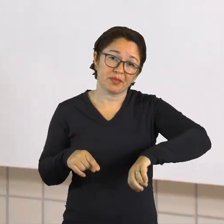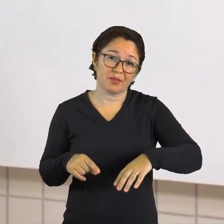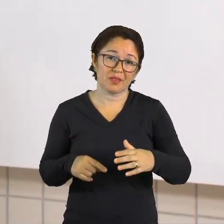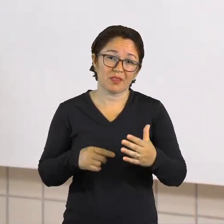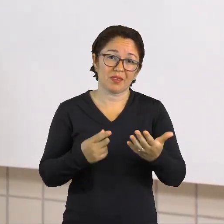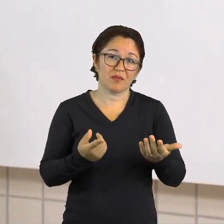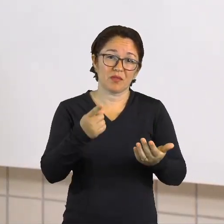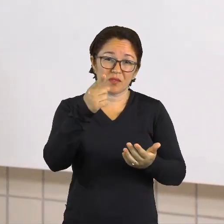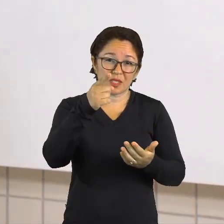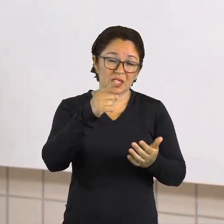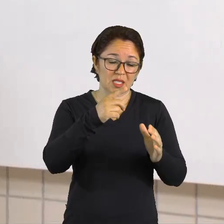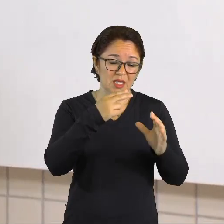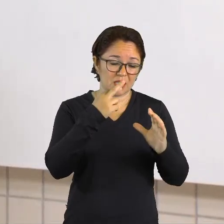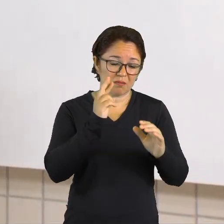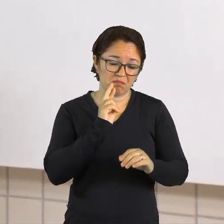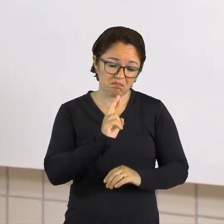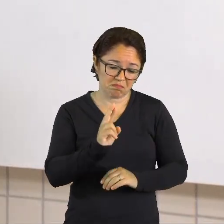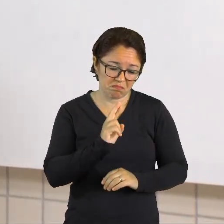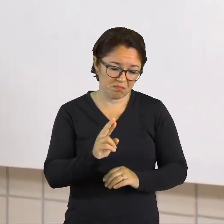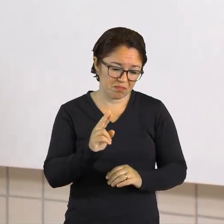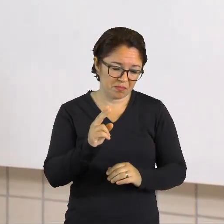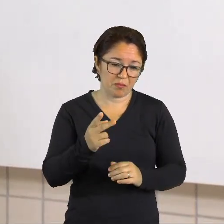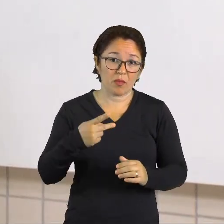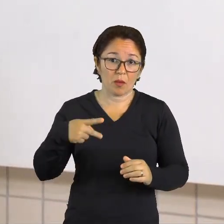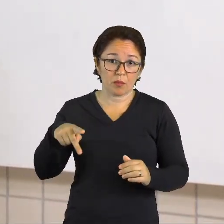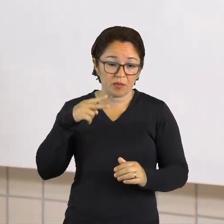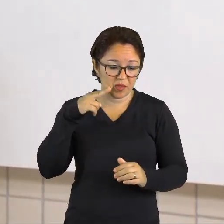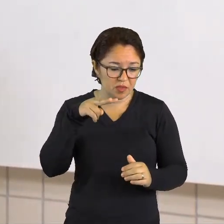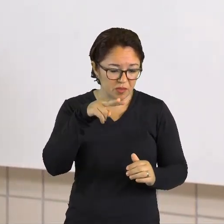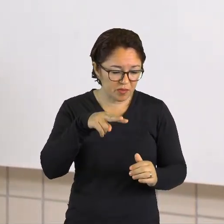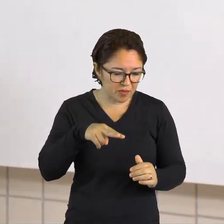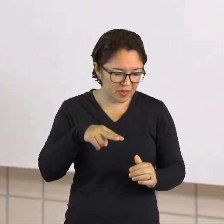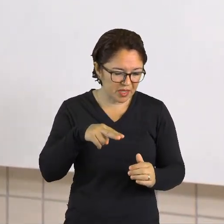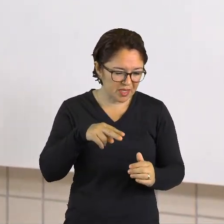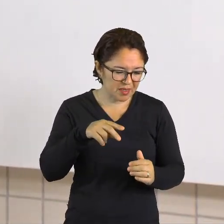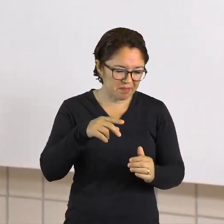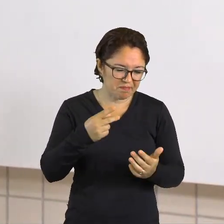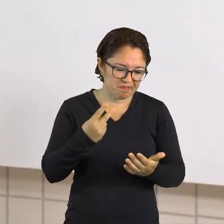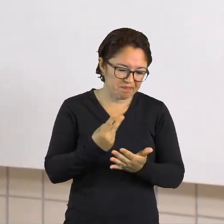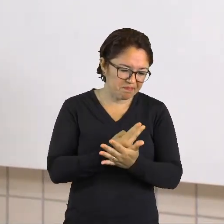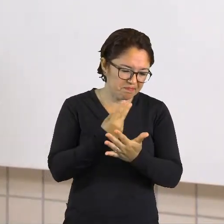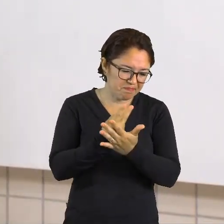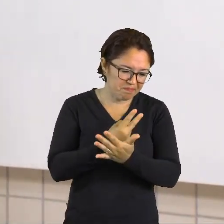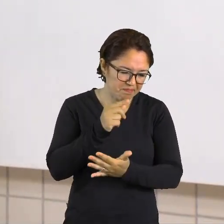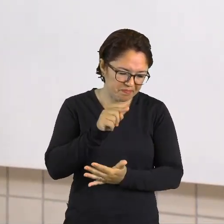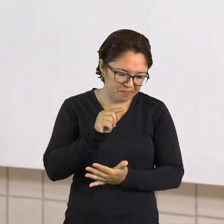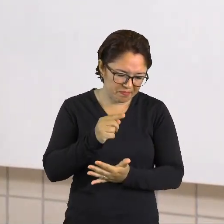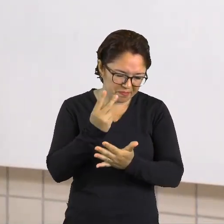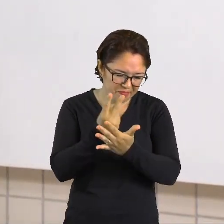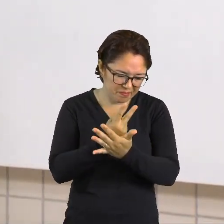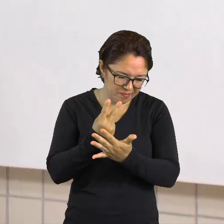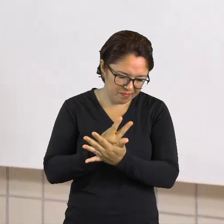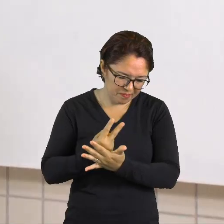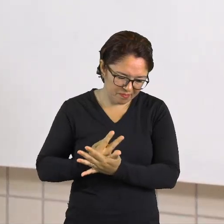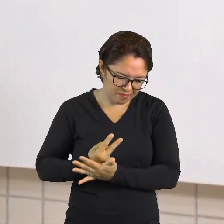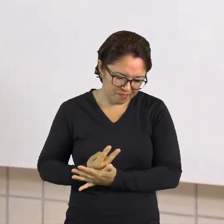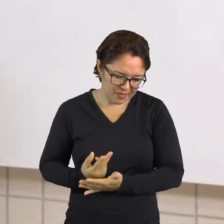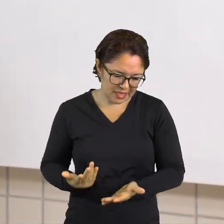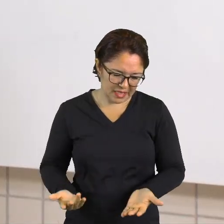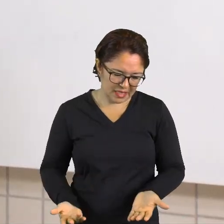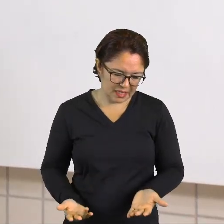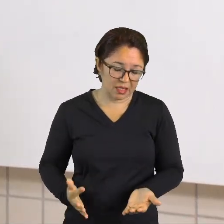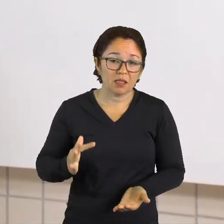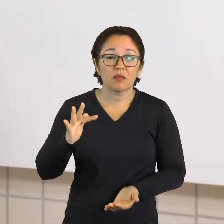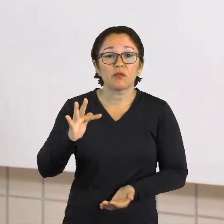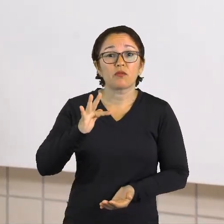errado. E aí você vai direto para onde? Para a recuperação. E aí vai ter que fazer